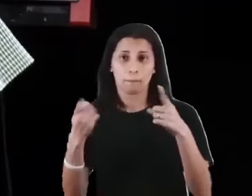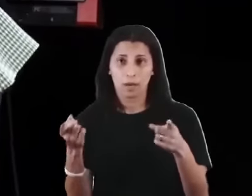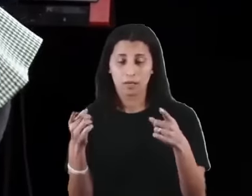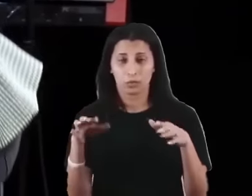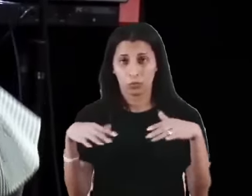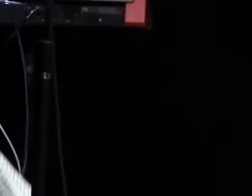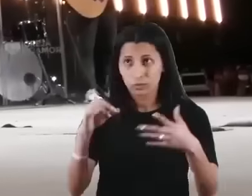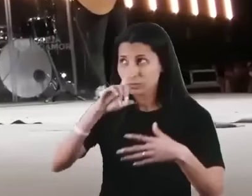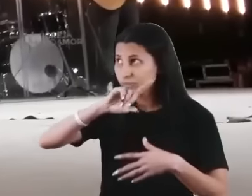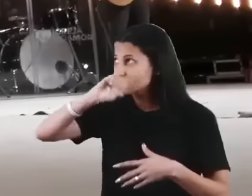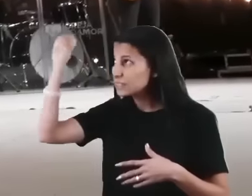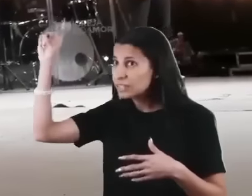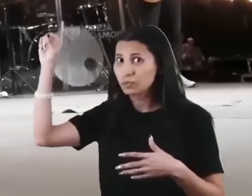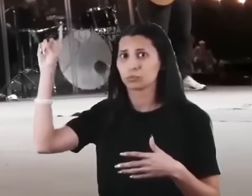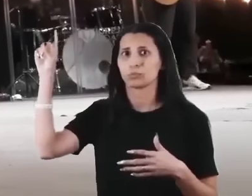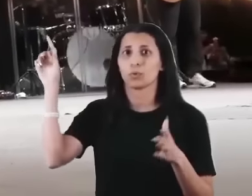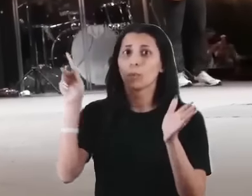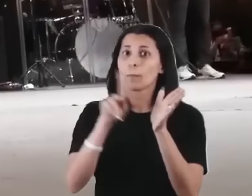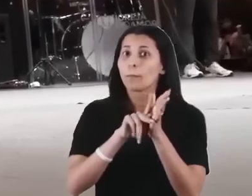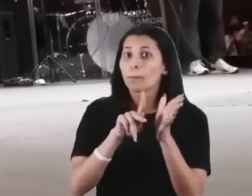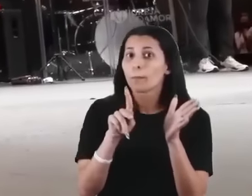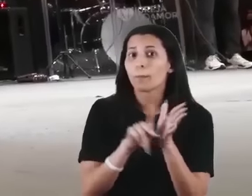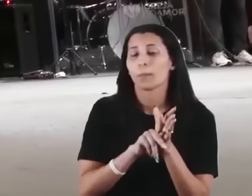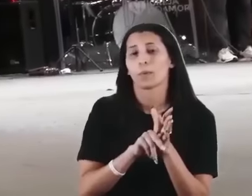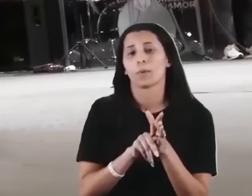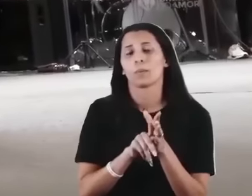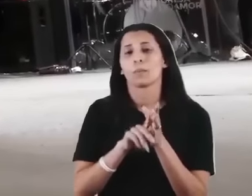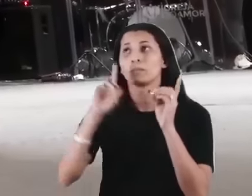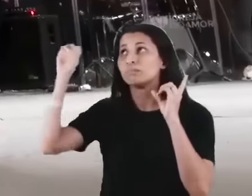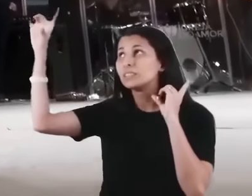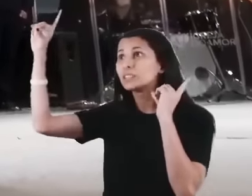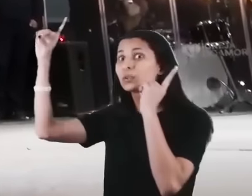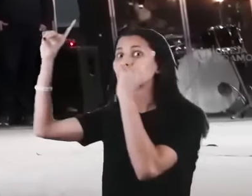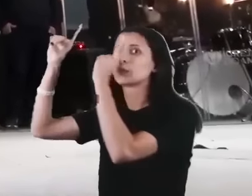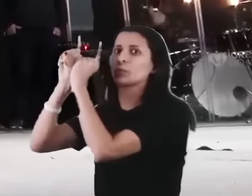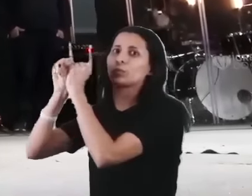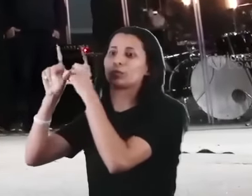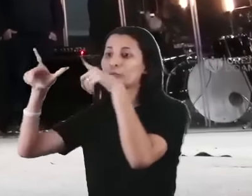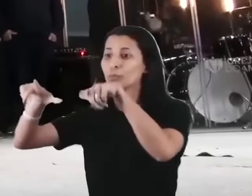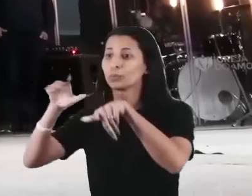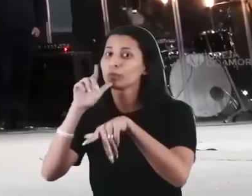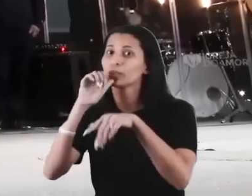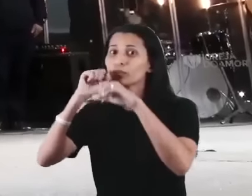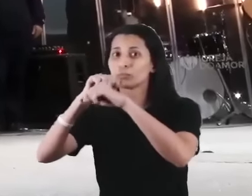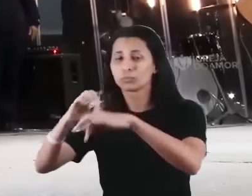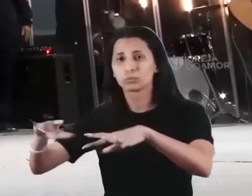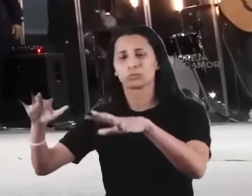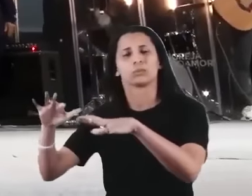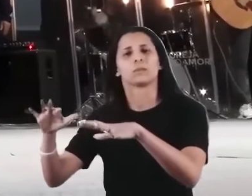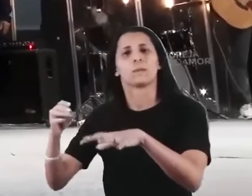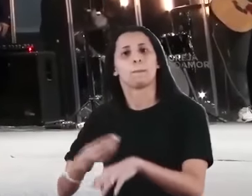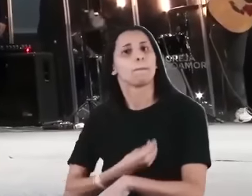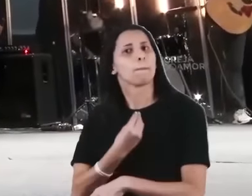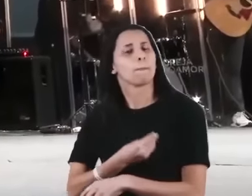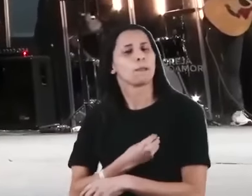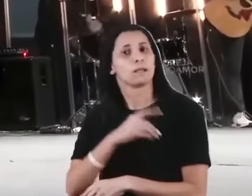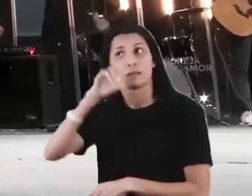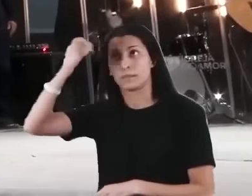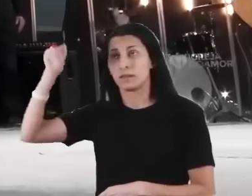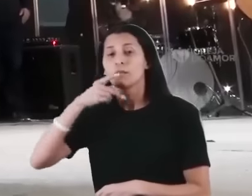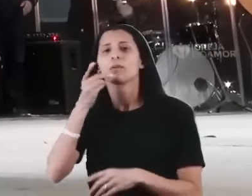próprio roteiro dos teu encontro com a gente junto da foto e eles assim